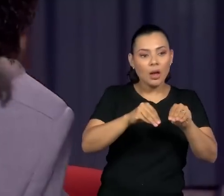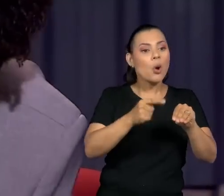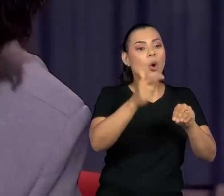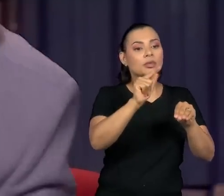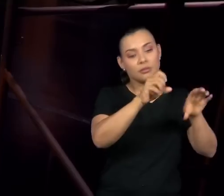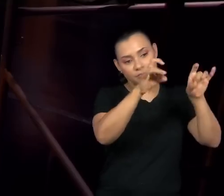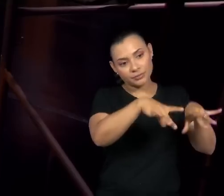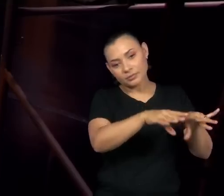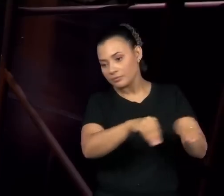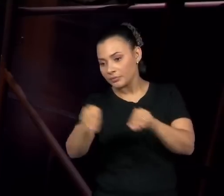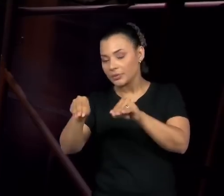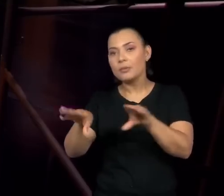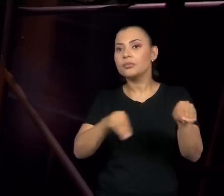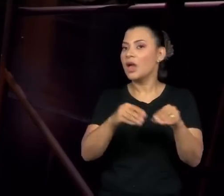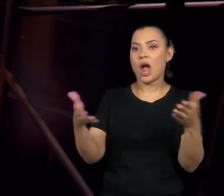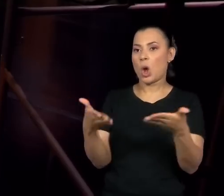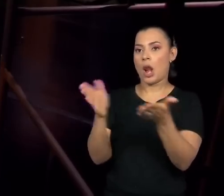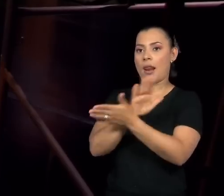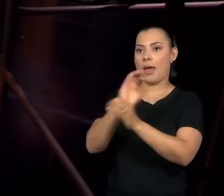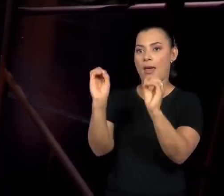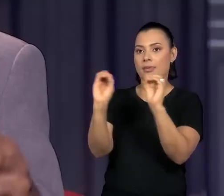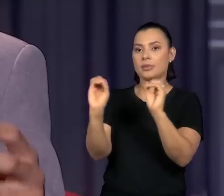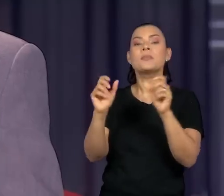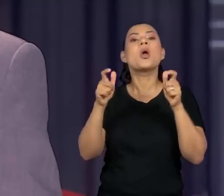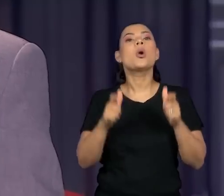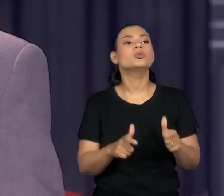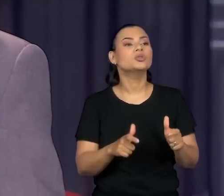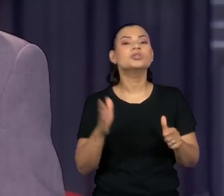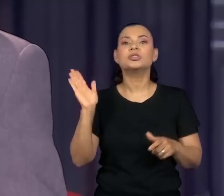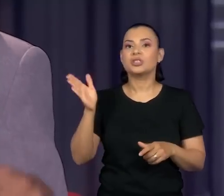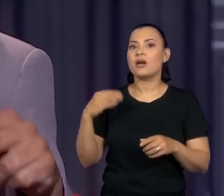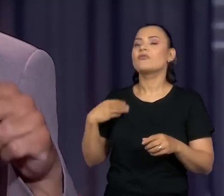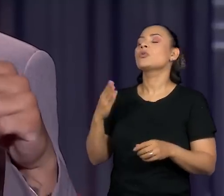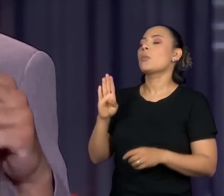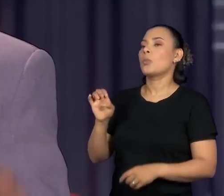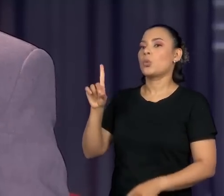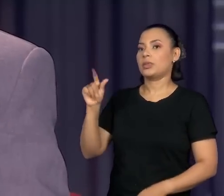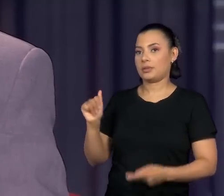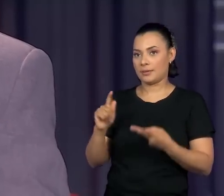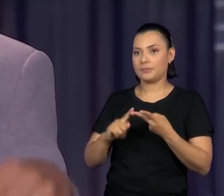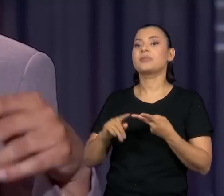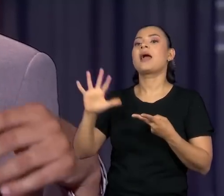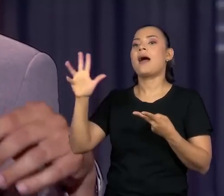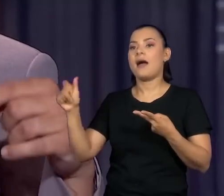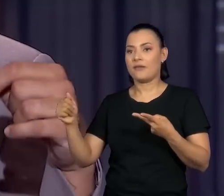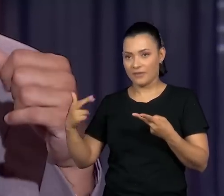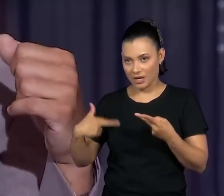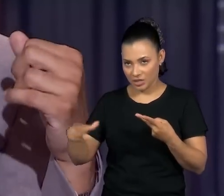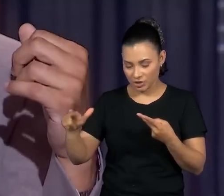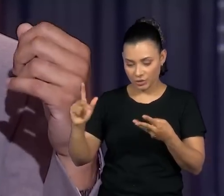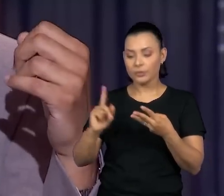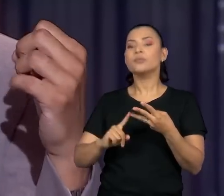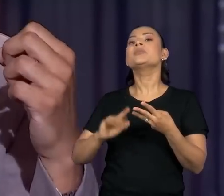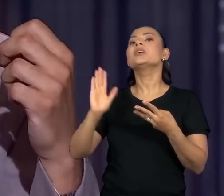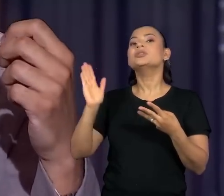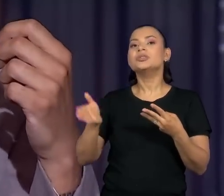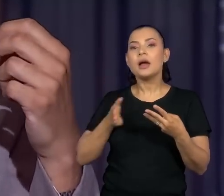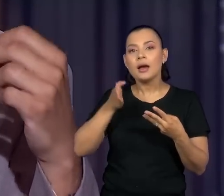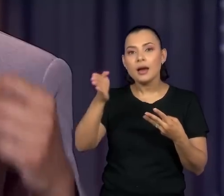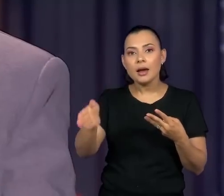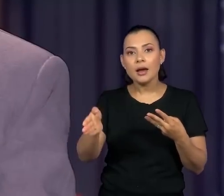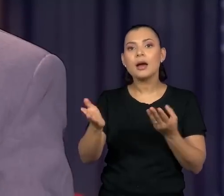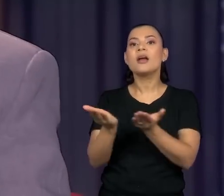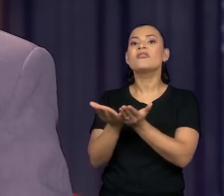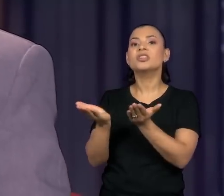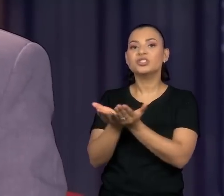não sou de nenhuma. Por onde que você passou? Pô, eu fui no budismo, eu fui em religião de matriz africana, eu fui na